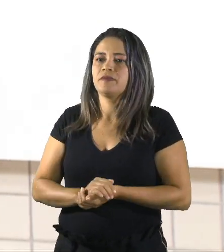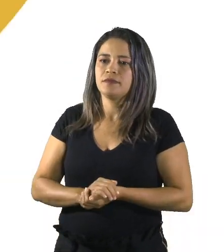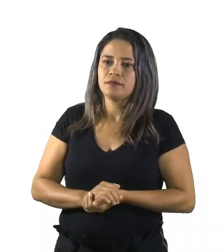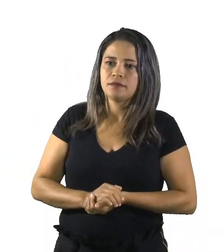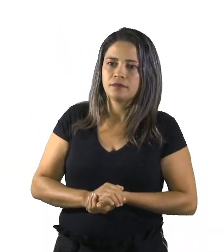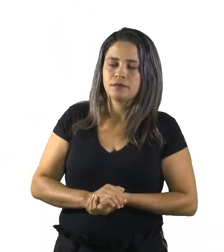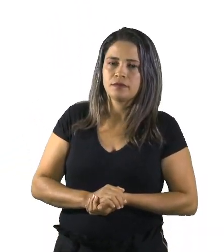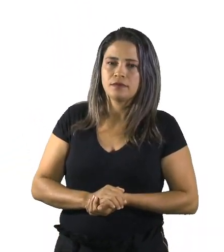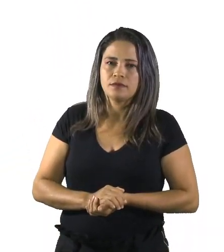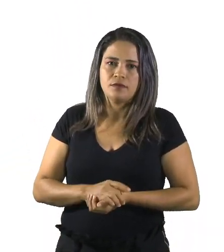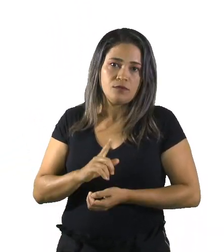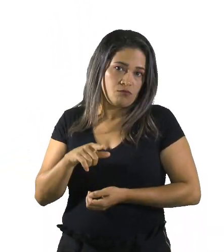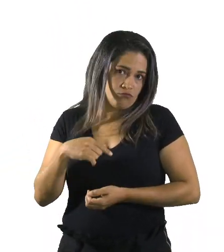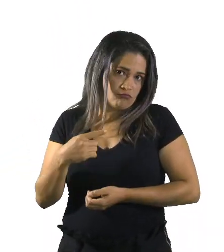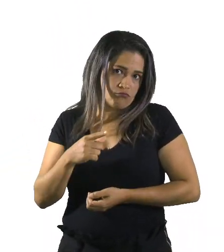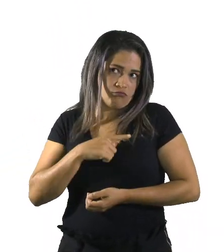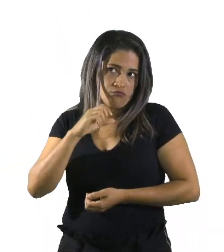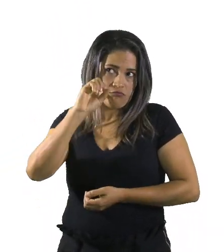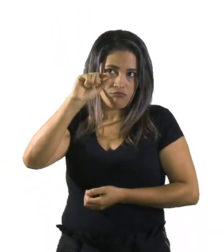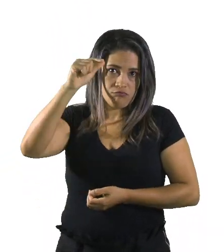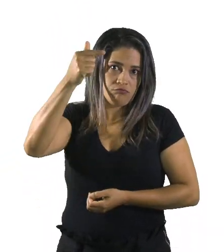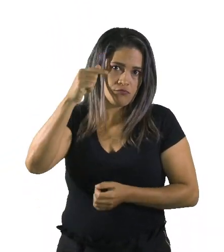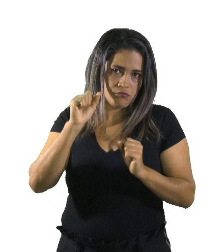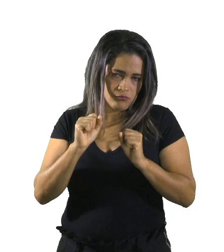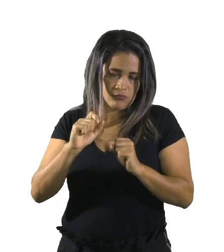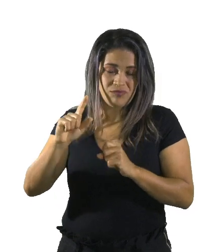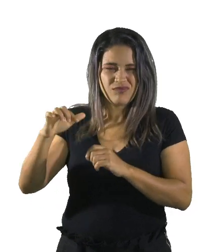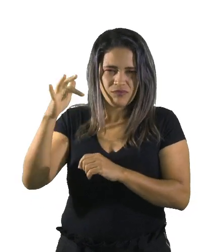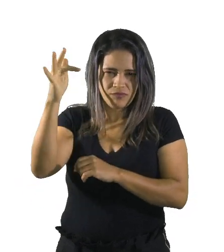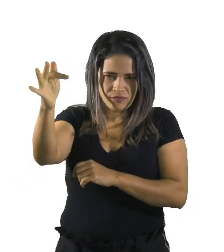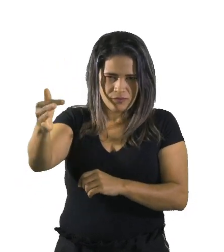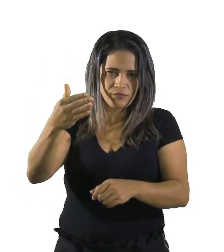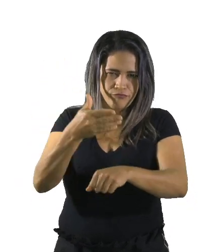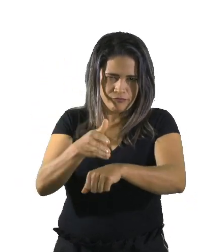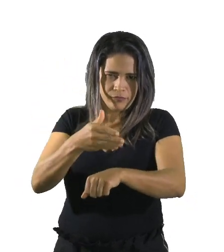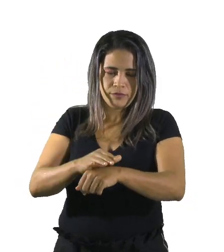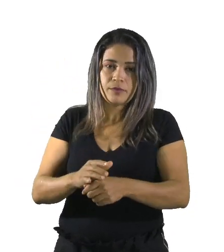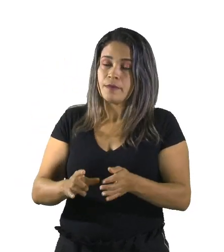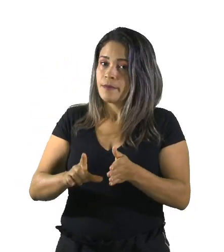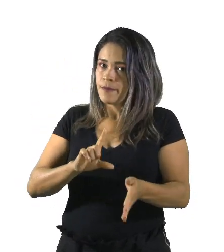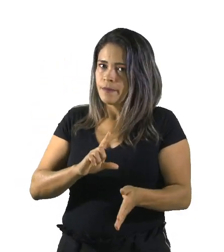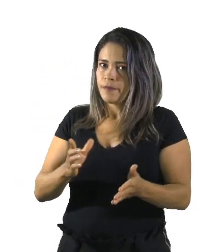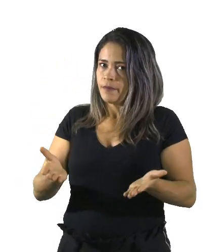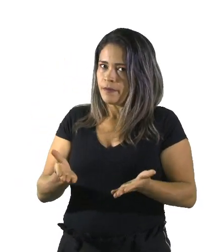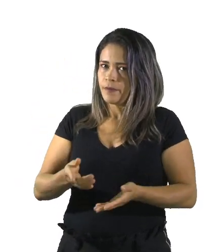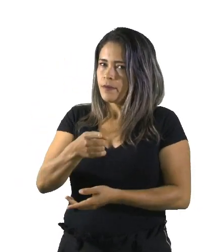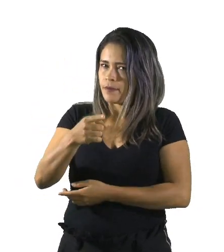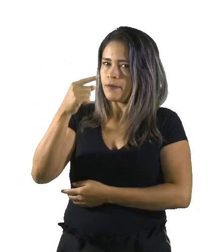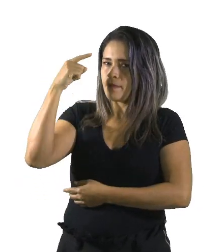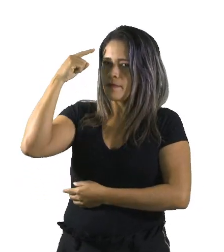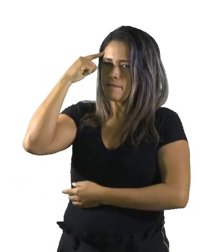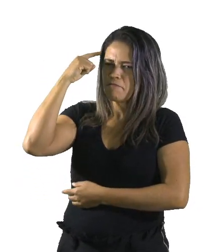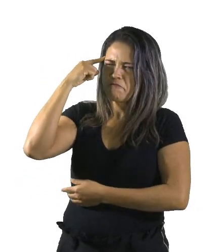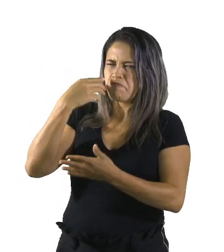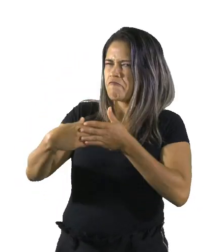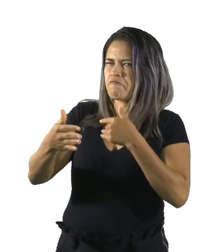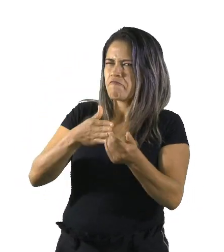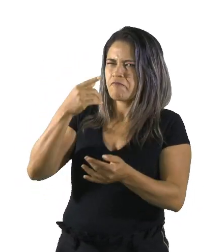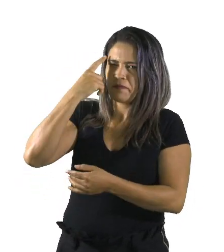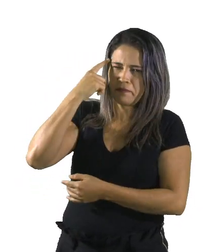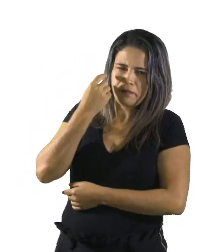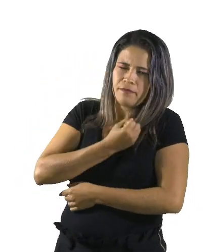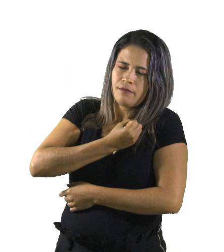Números decimais. Então, vamos lá. Me acompanha. Pensa um número qualquer, um número